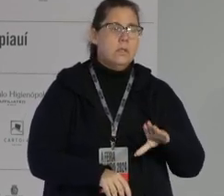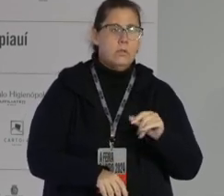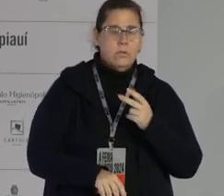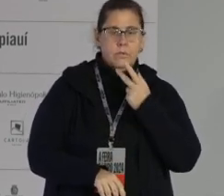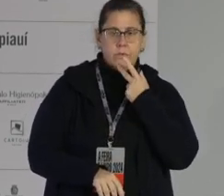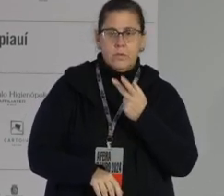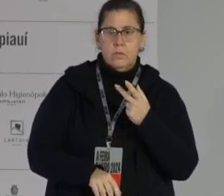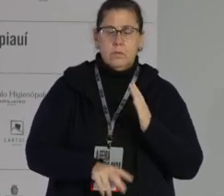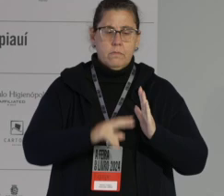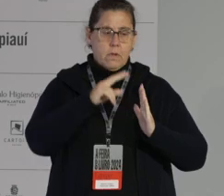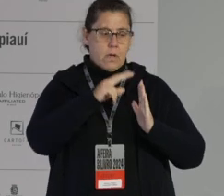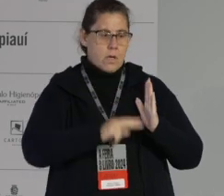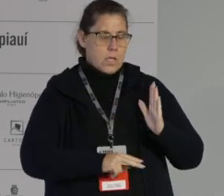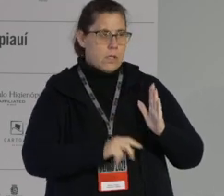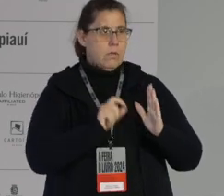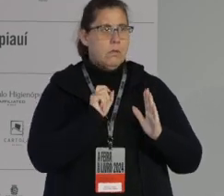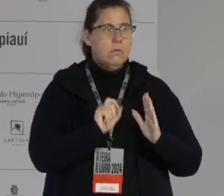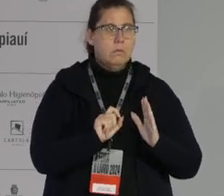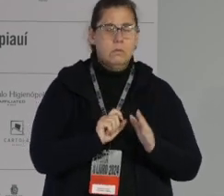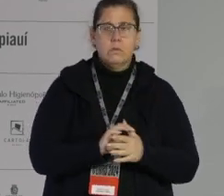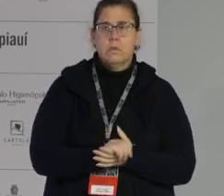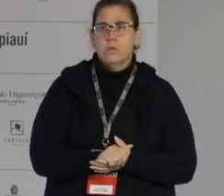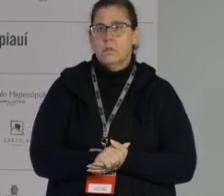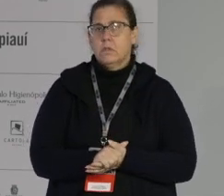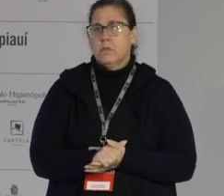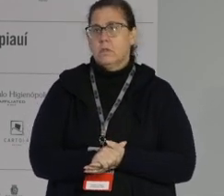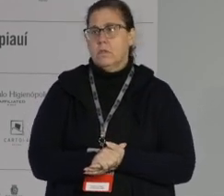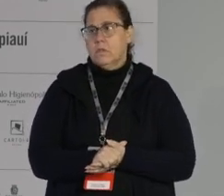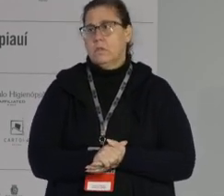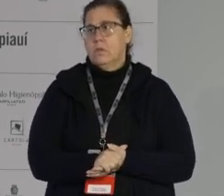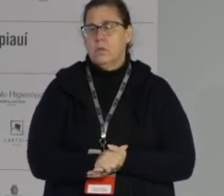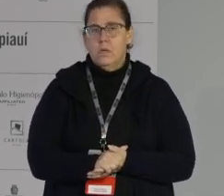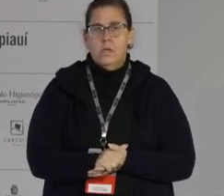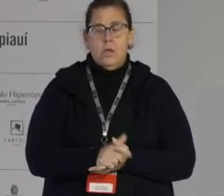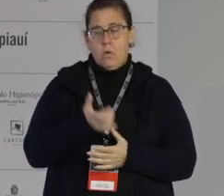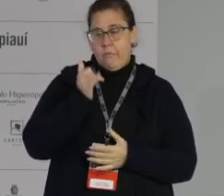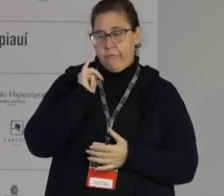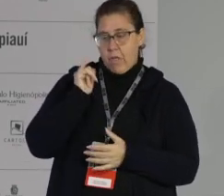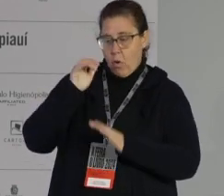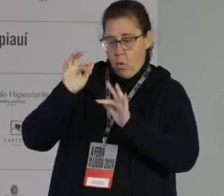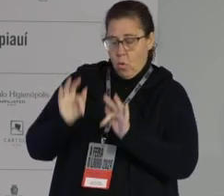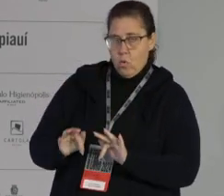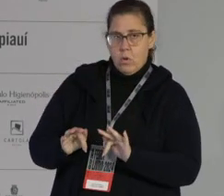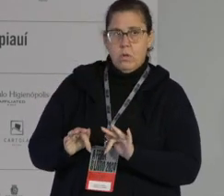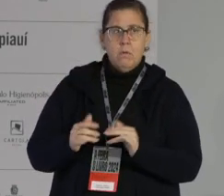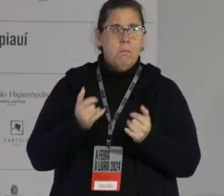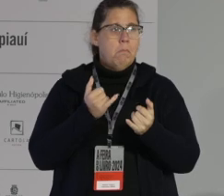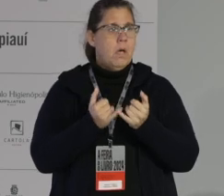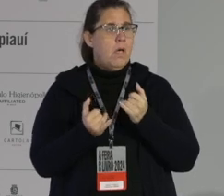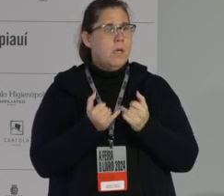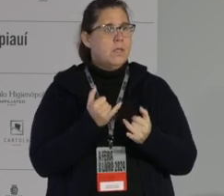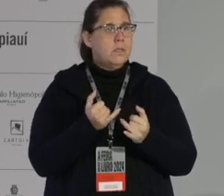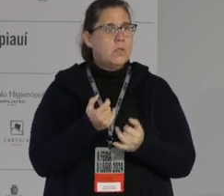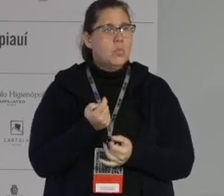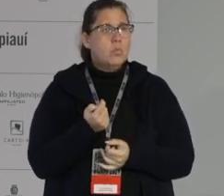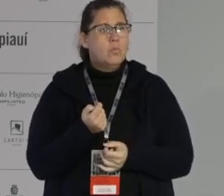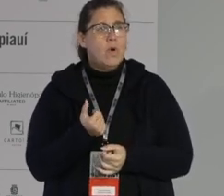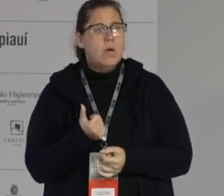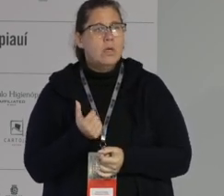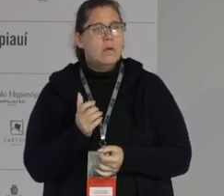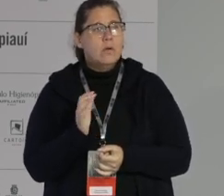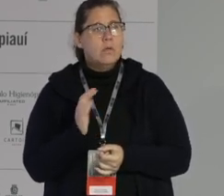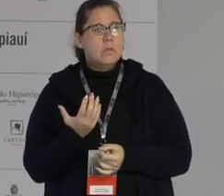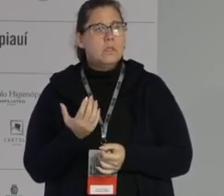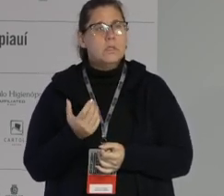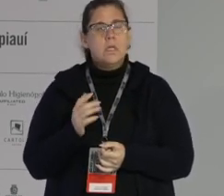estava lendo é que tinha... O final dos contos, ele parece que você fica na beira de alguma coisa que vai acontecer. Assim. Isso